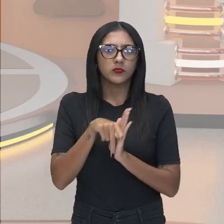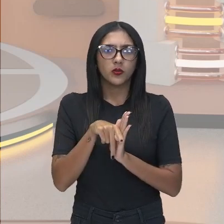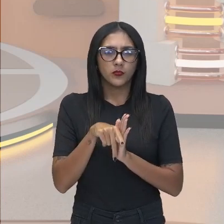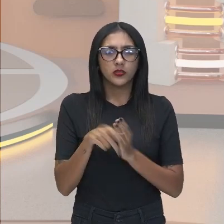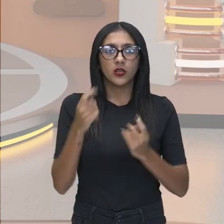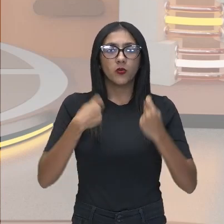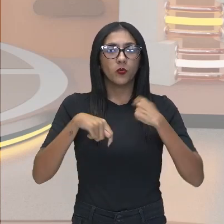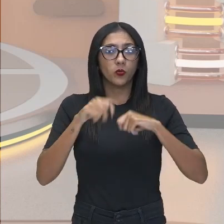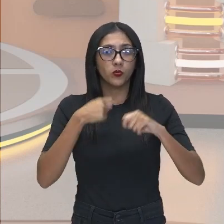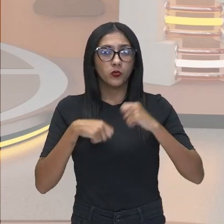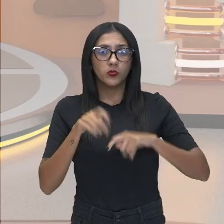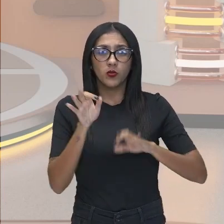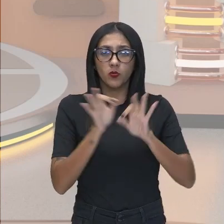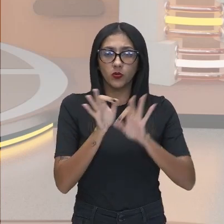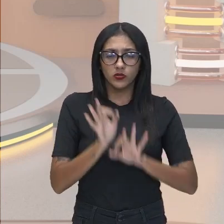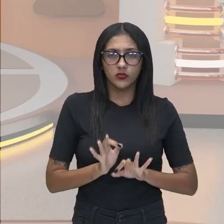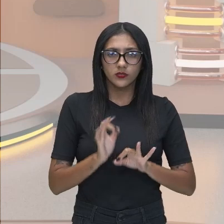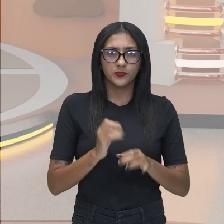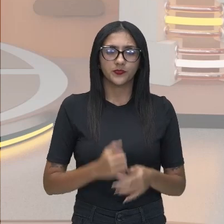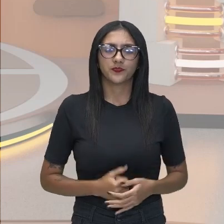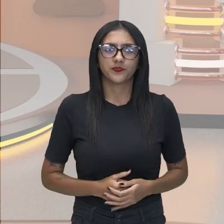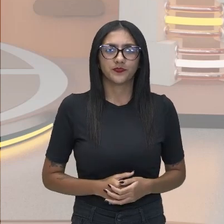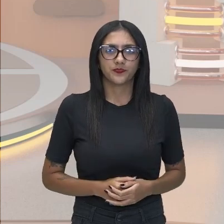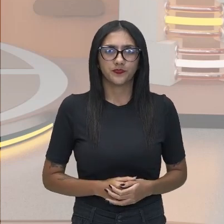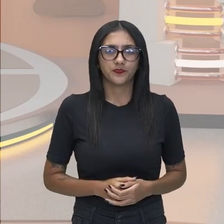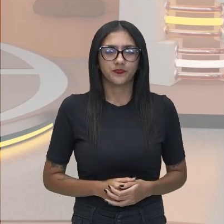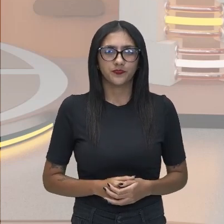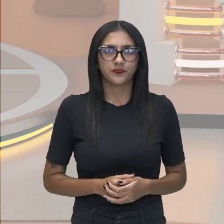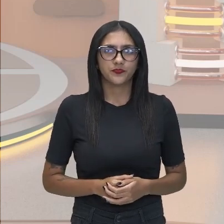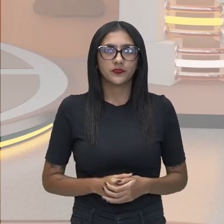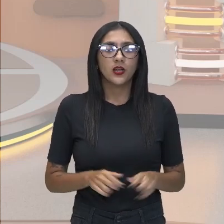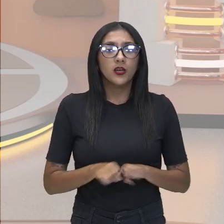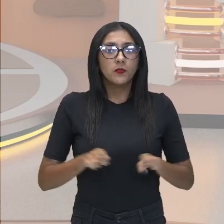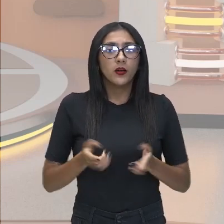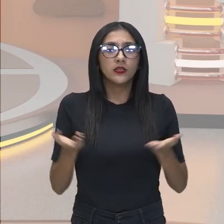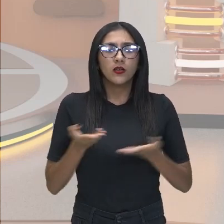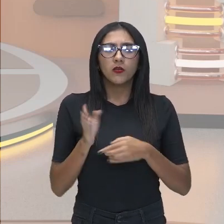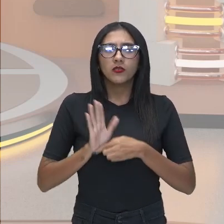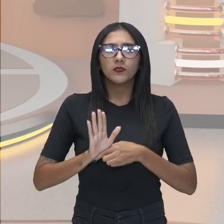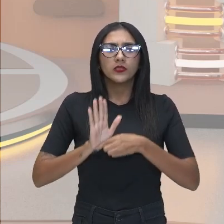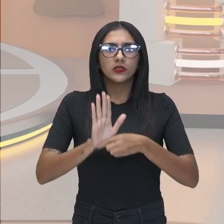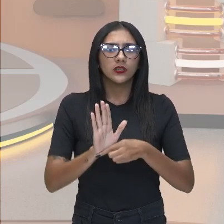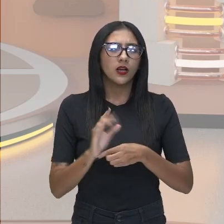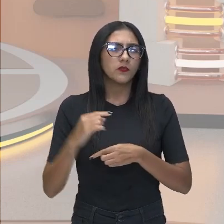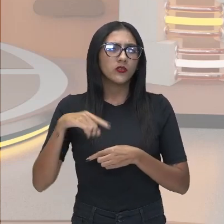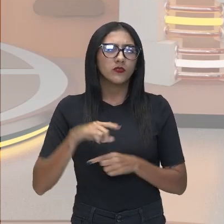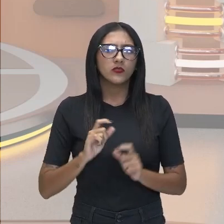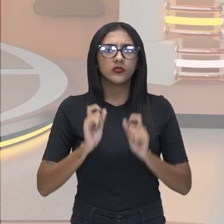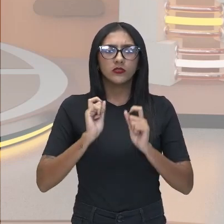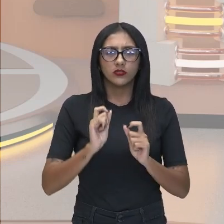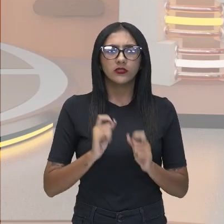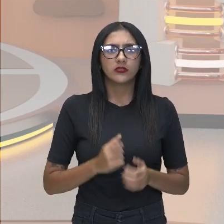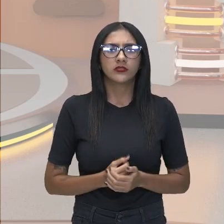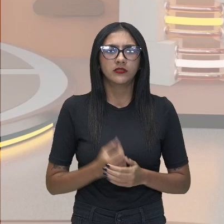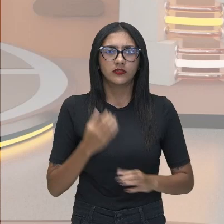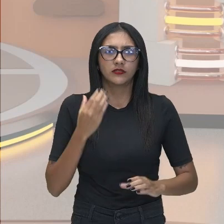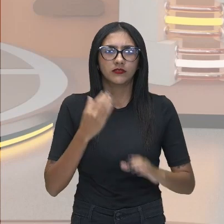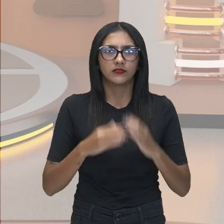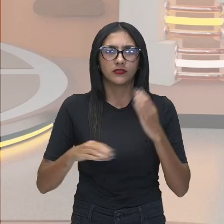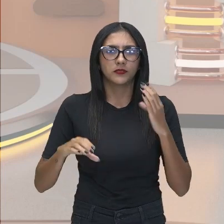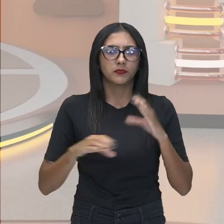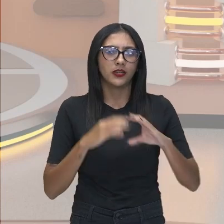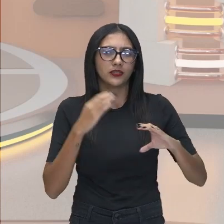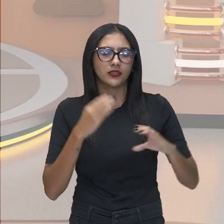espaço geográfico. Mas agora eu mostro para vocês aqui a declamação de uma canção, né, chamada